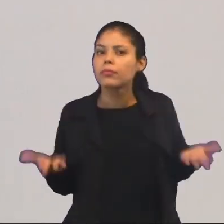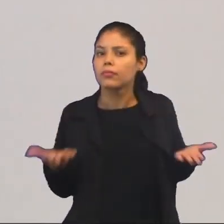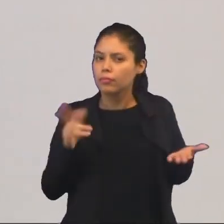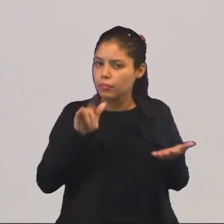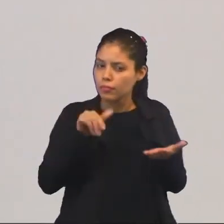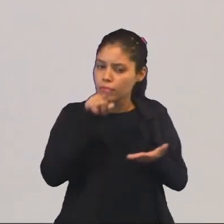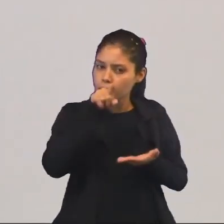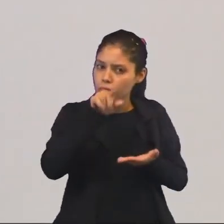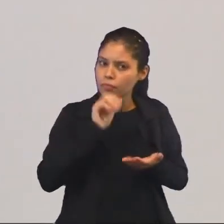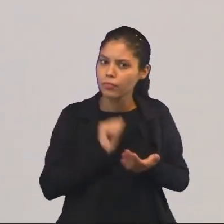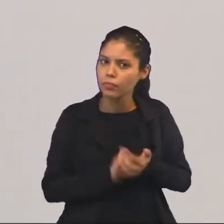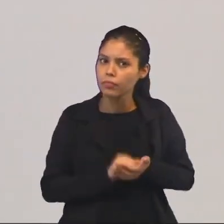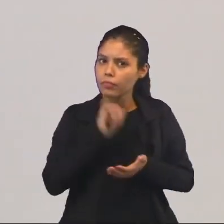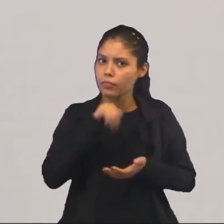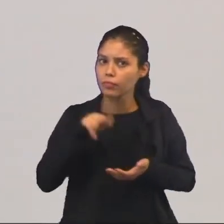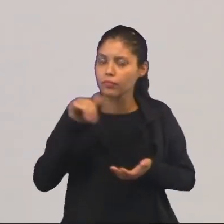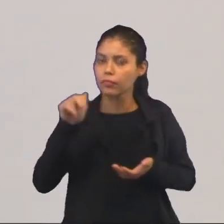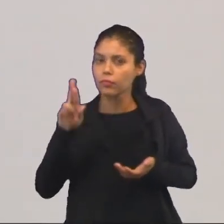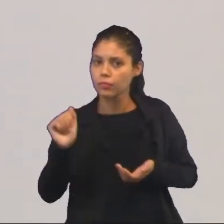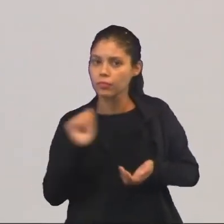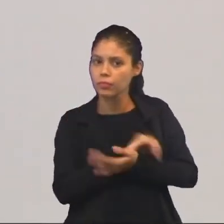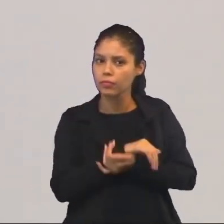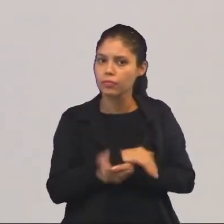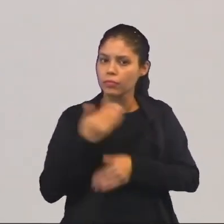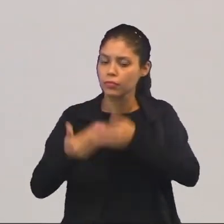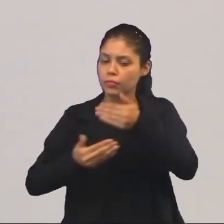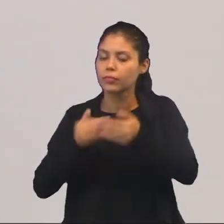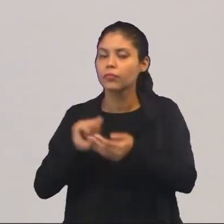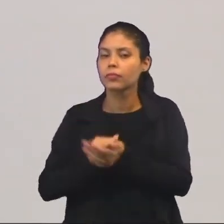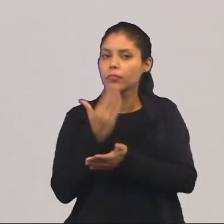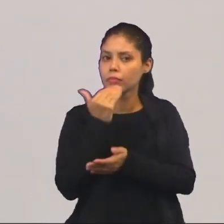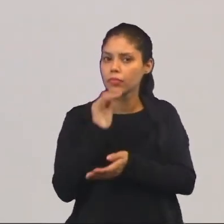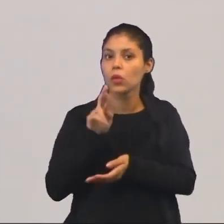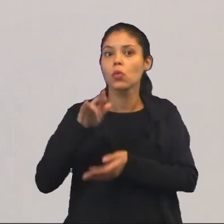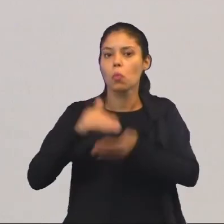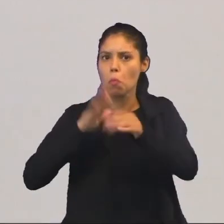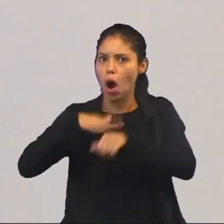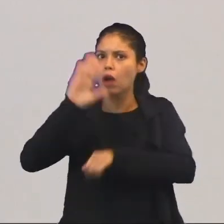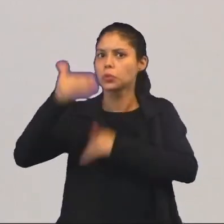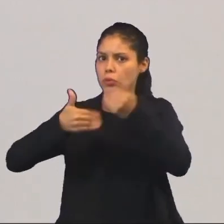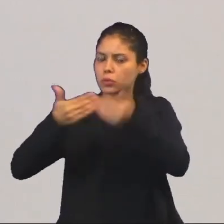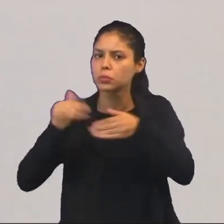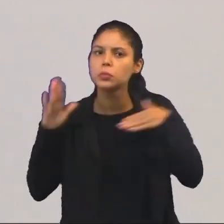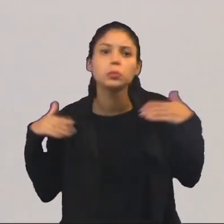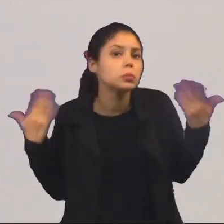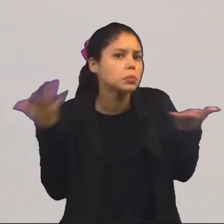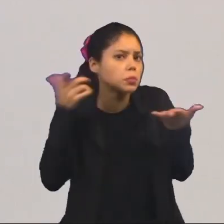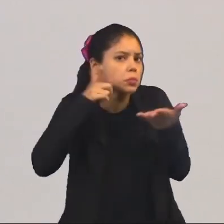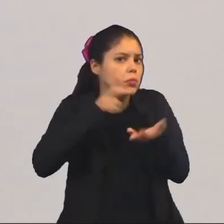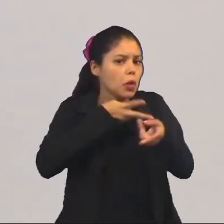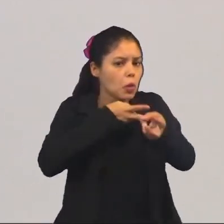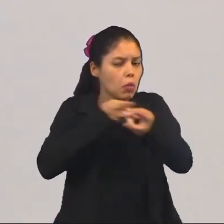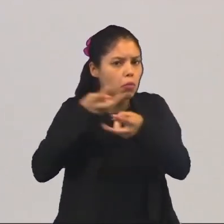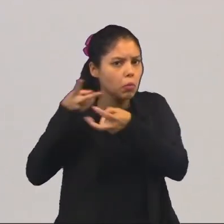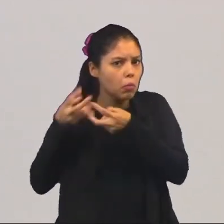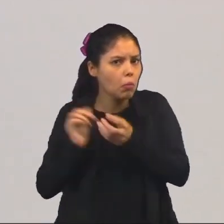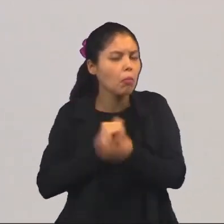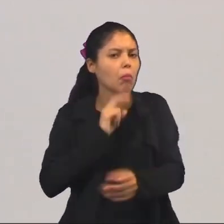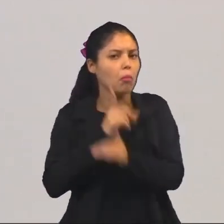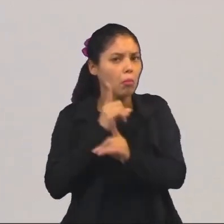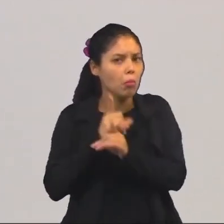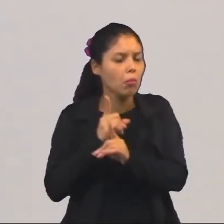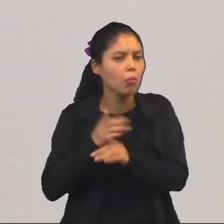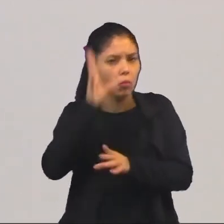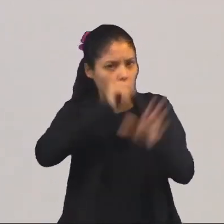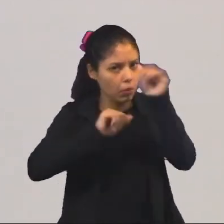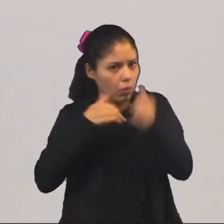então, ali o in natura, o alimento processado e o ultraprocessado? Vocês conseguiram identificar a partir do que